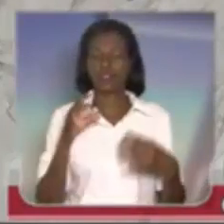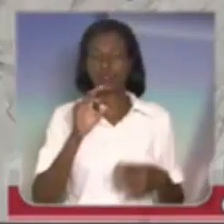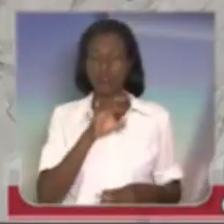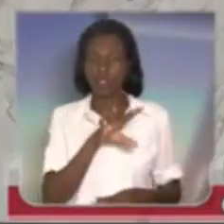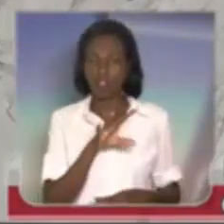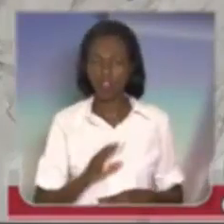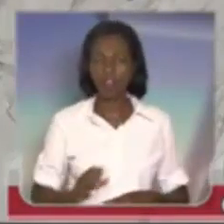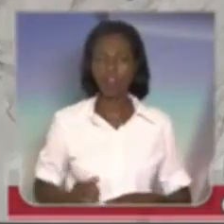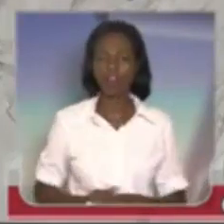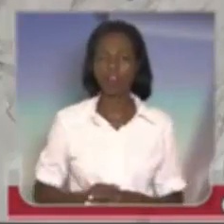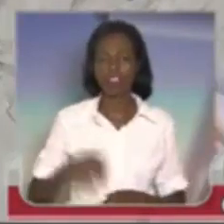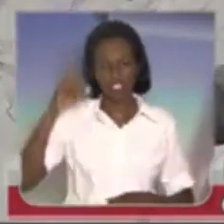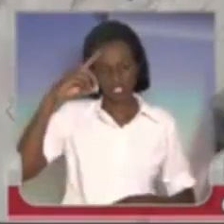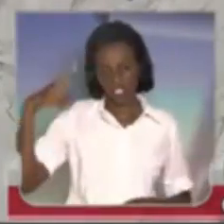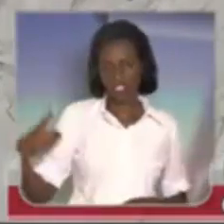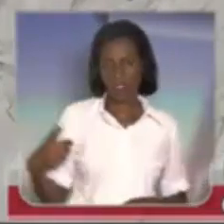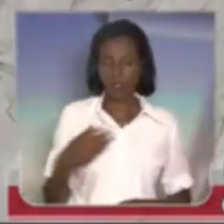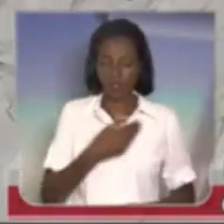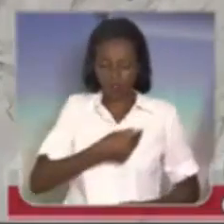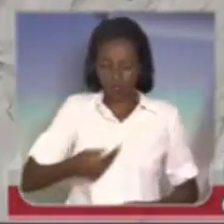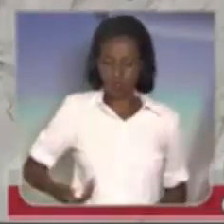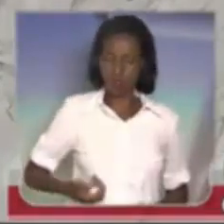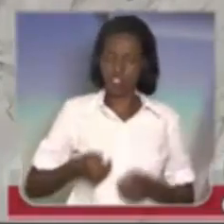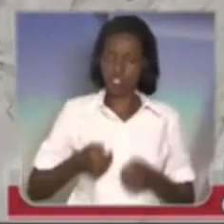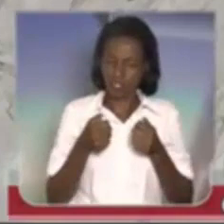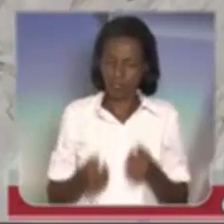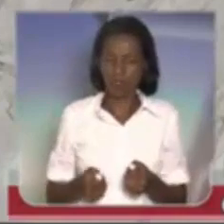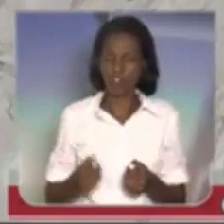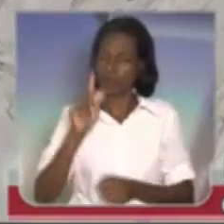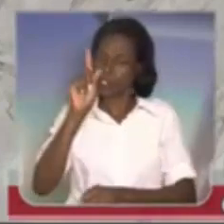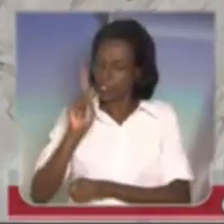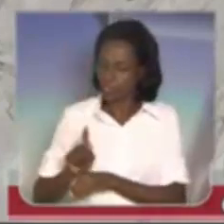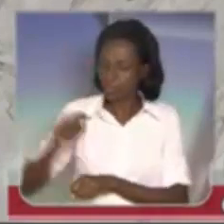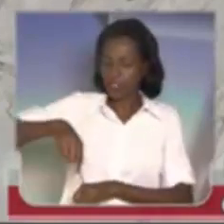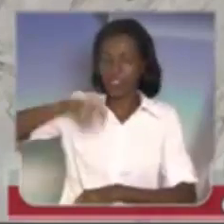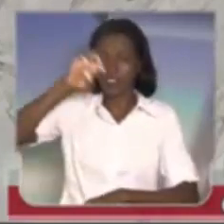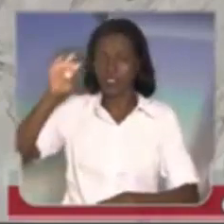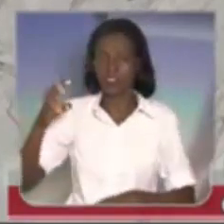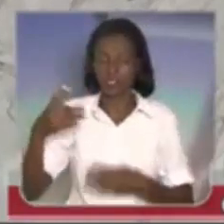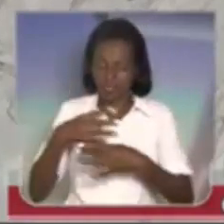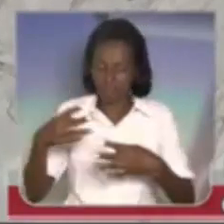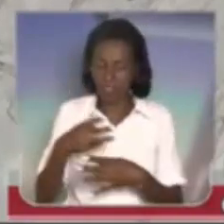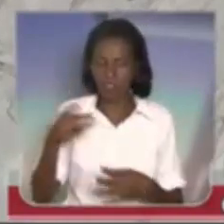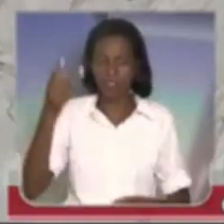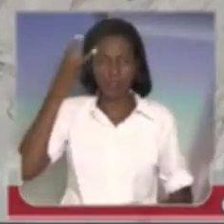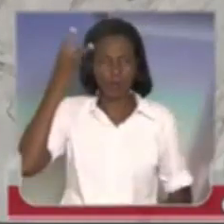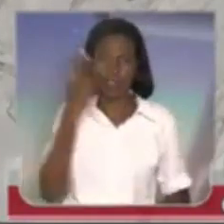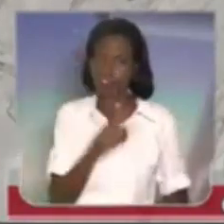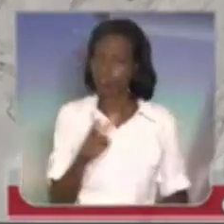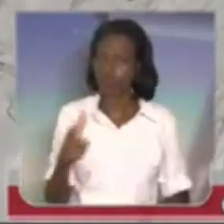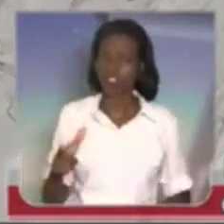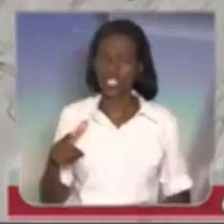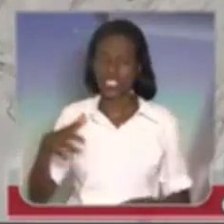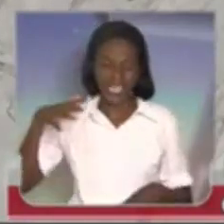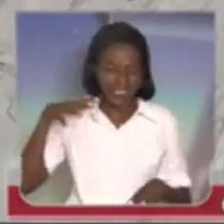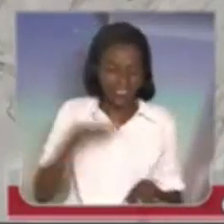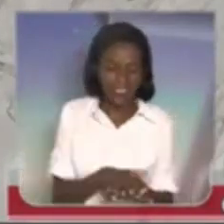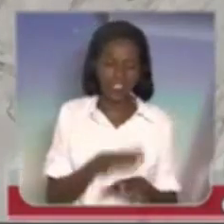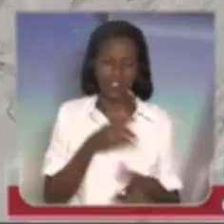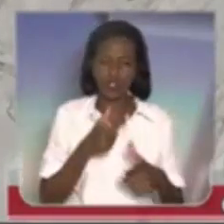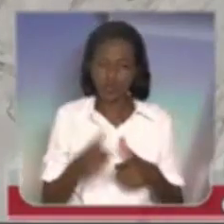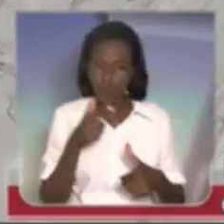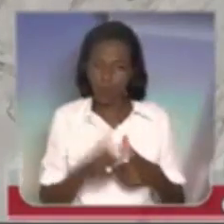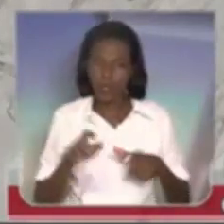diária mas não governa não tem gestão pra cidade de São Paulo não ataca as questões estruturais da cidade Então